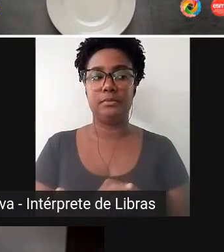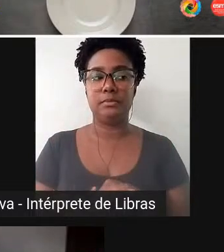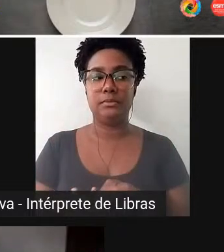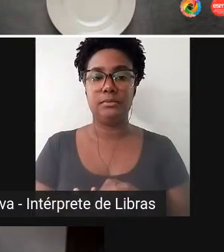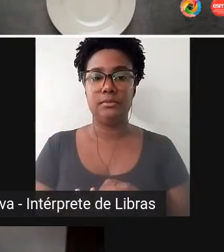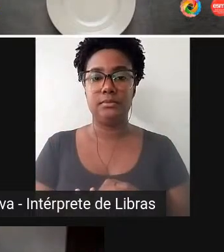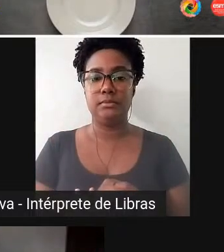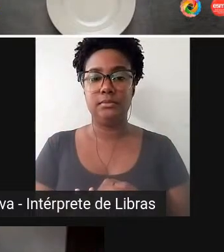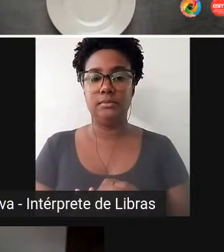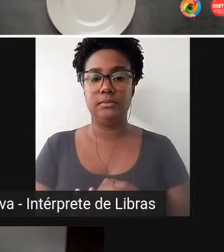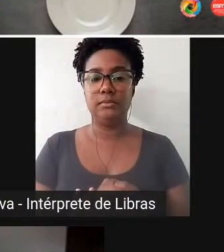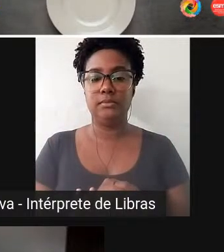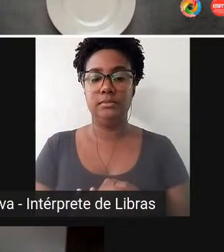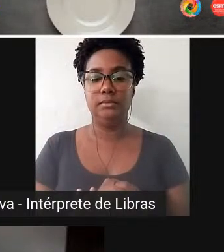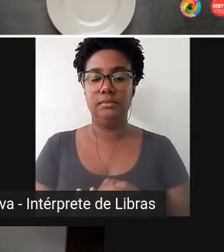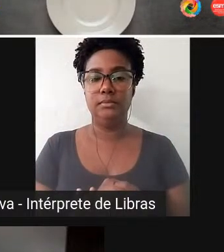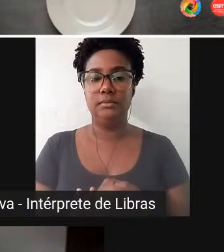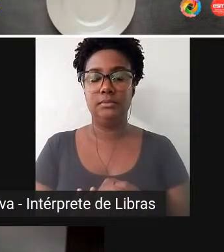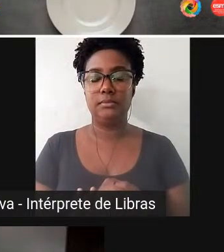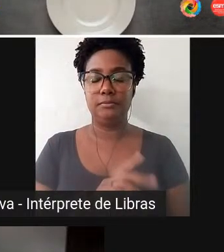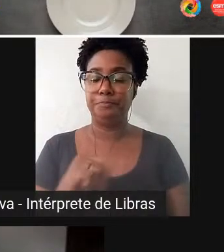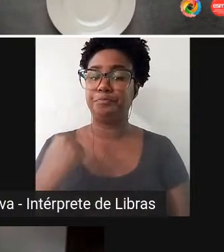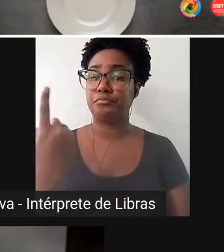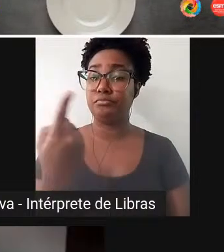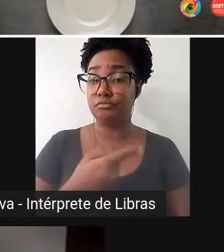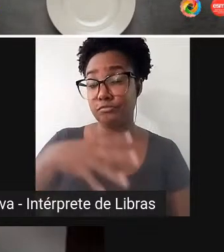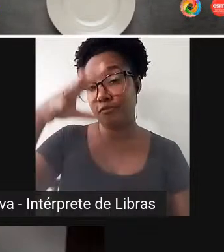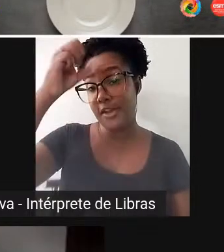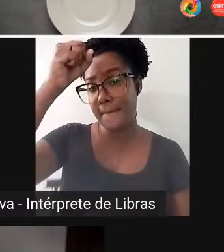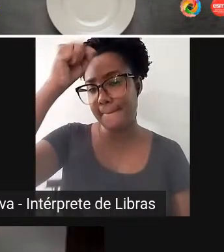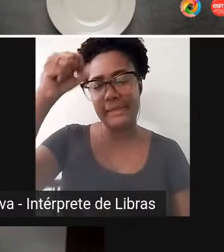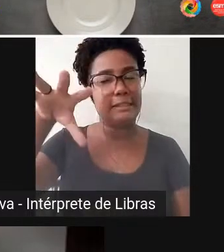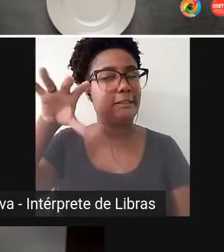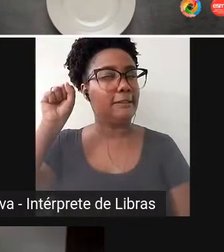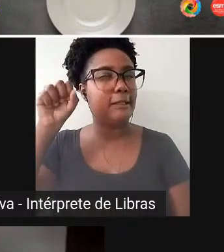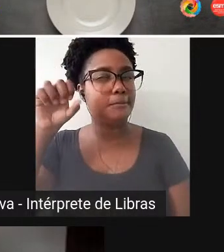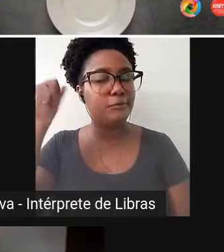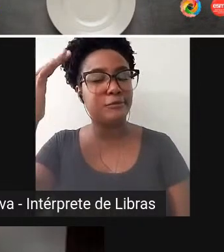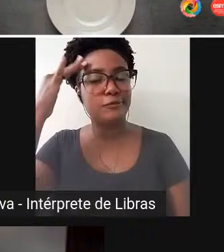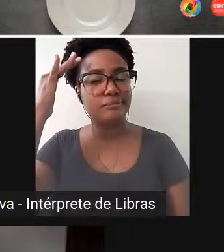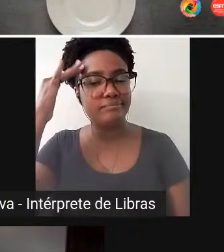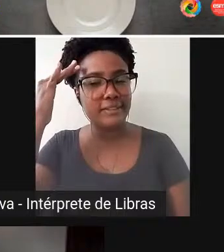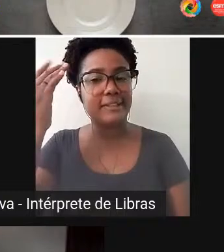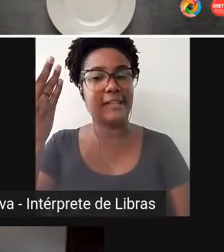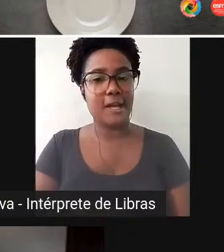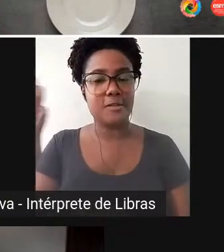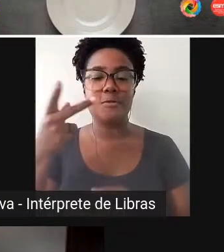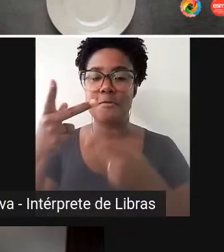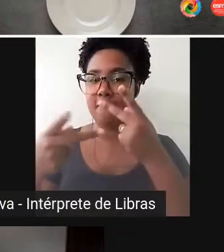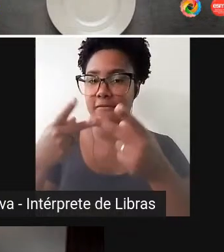receber esses aprendizados, né, e ouvir a sua tão valorosa fala. Muito obrigada.